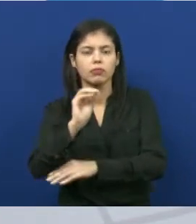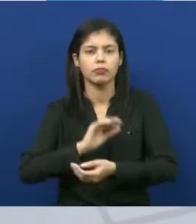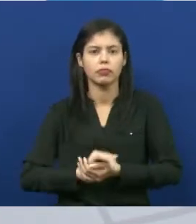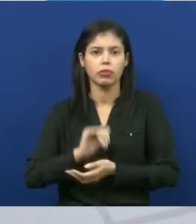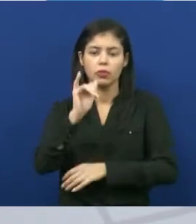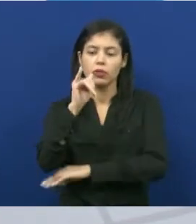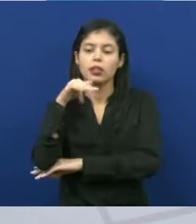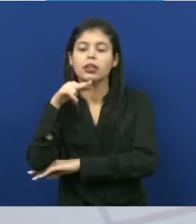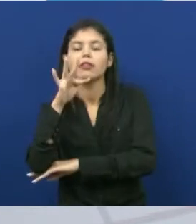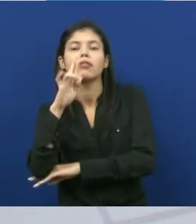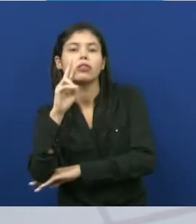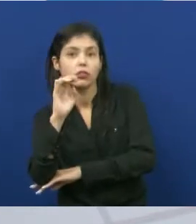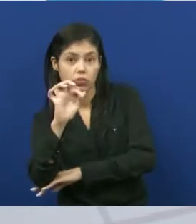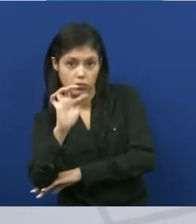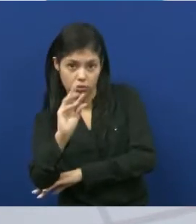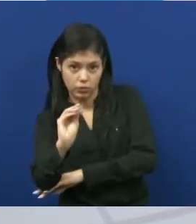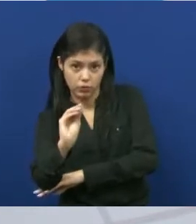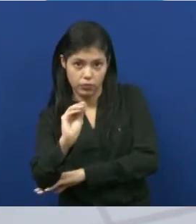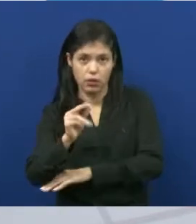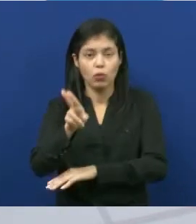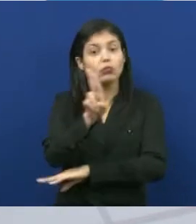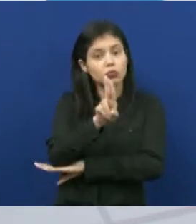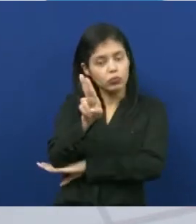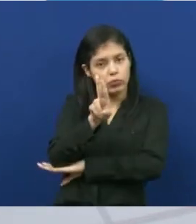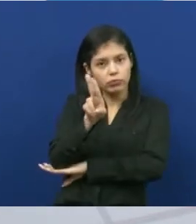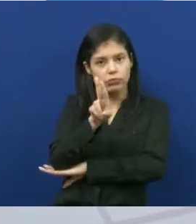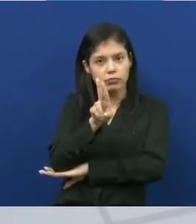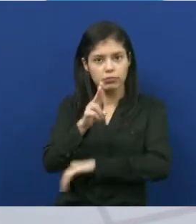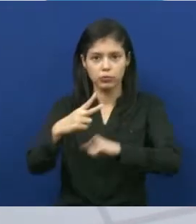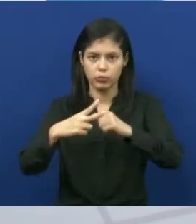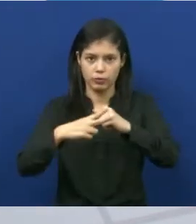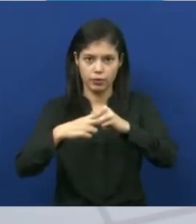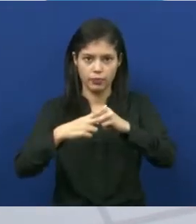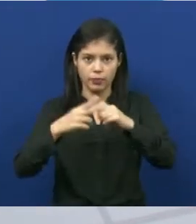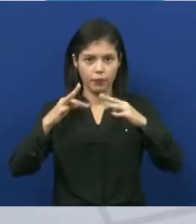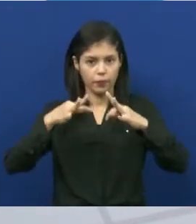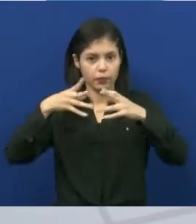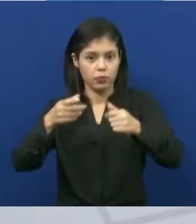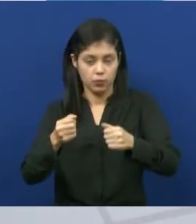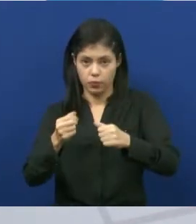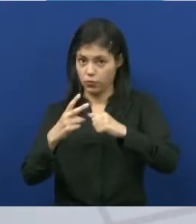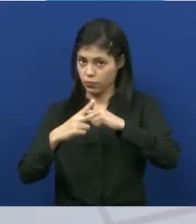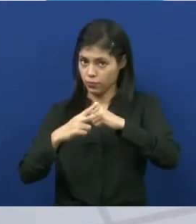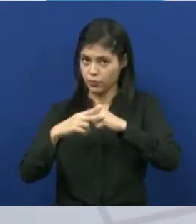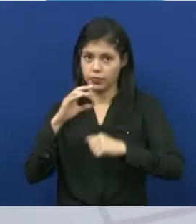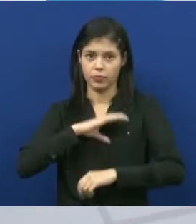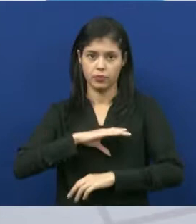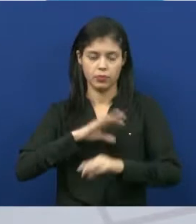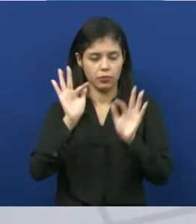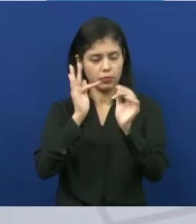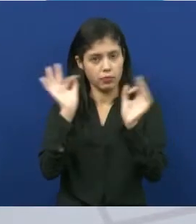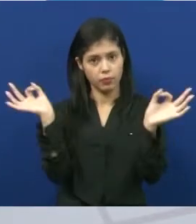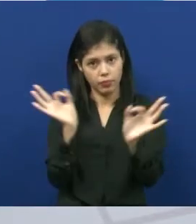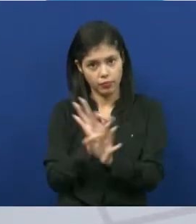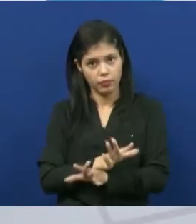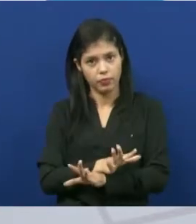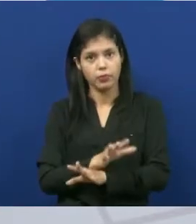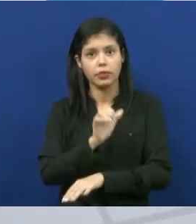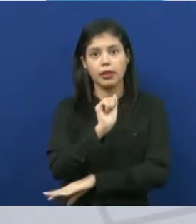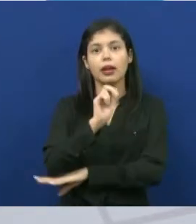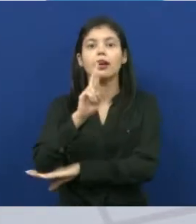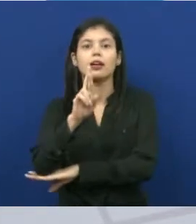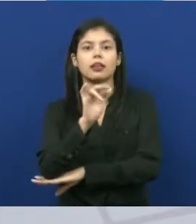O infinitivo é o nome do verbo. Todos os verbos em português, eles terminam com